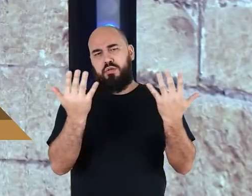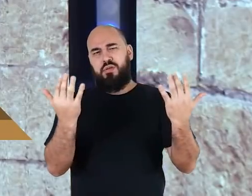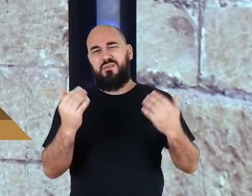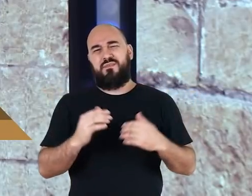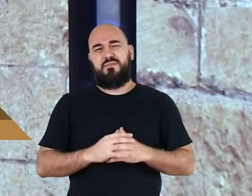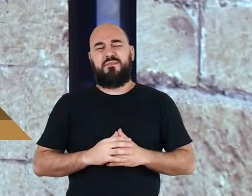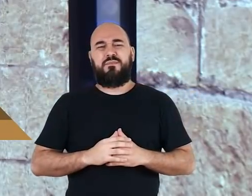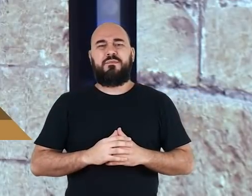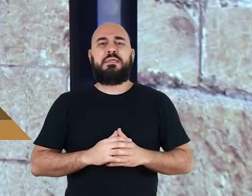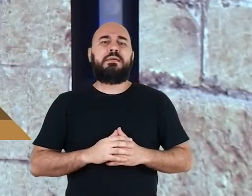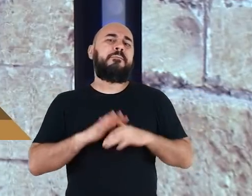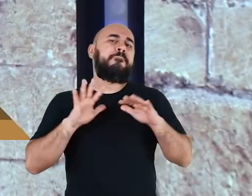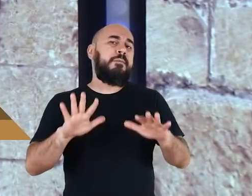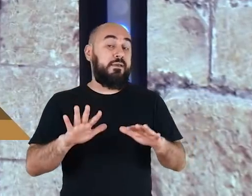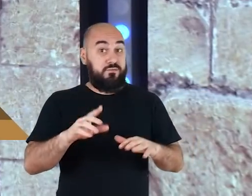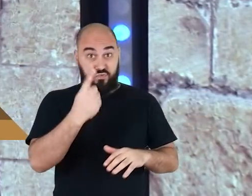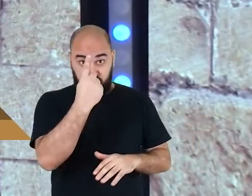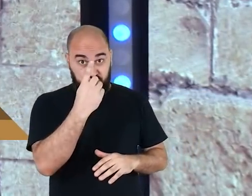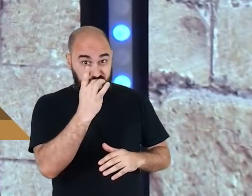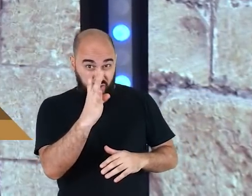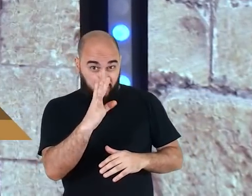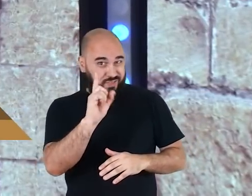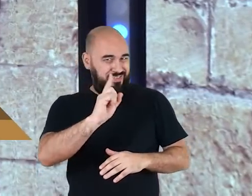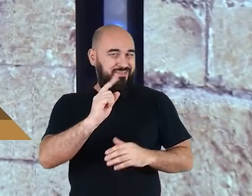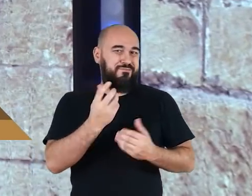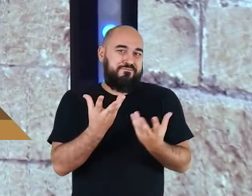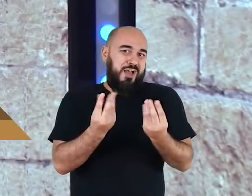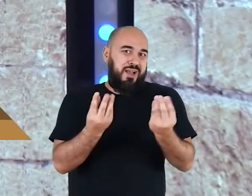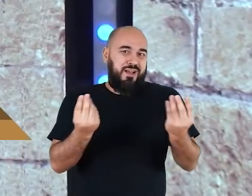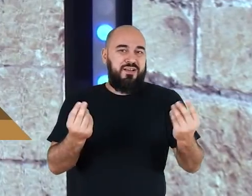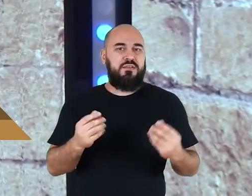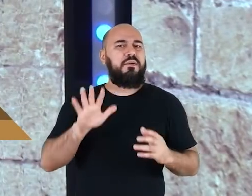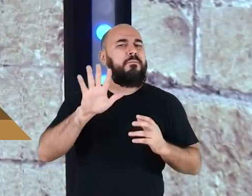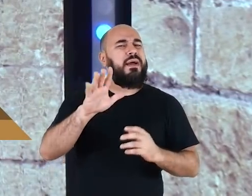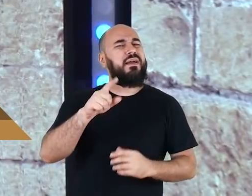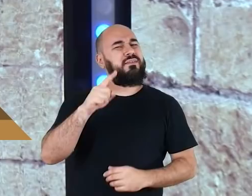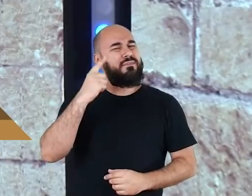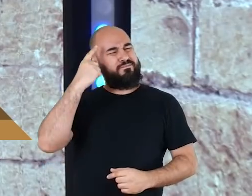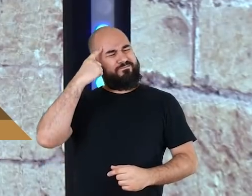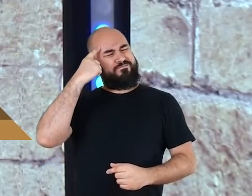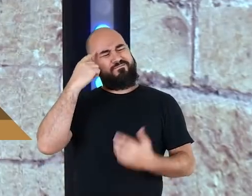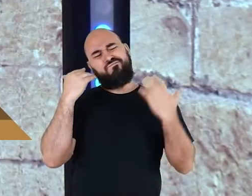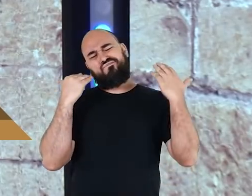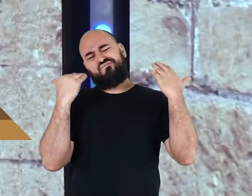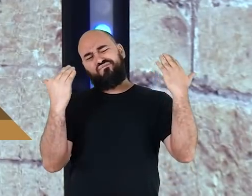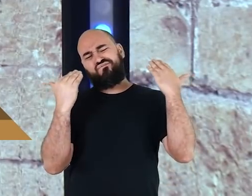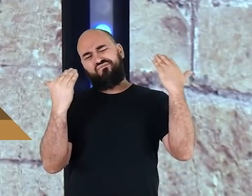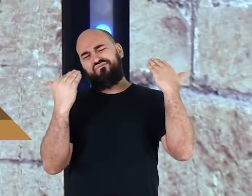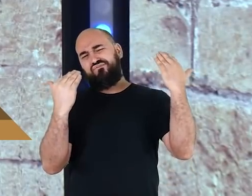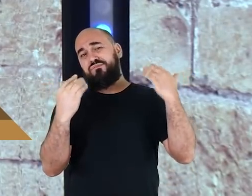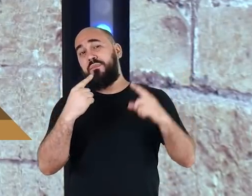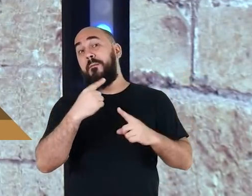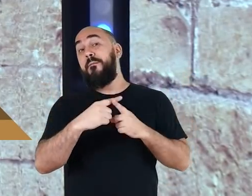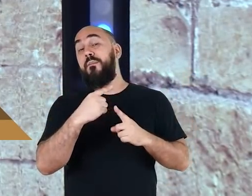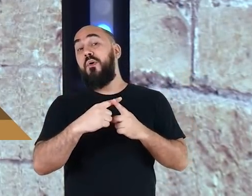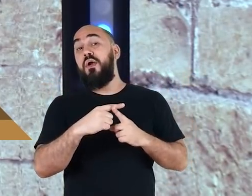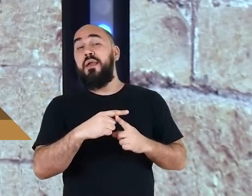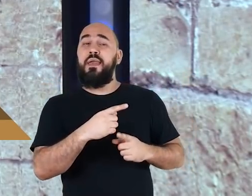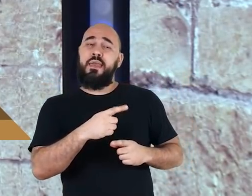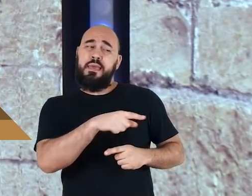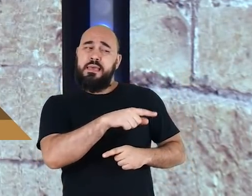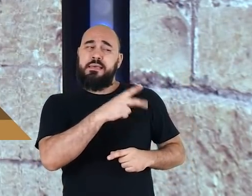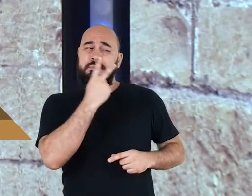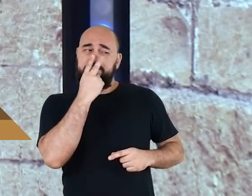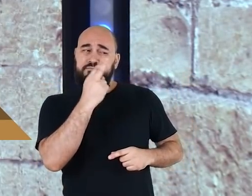melhor, os jardins suspensos da Babilônia. Agora, tudo isso também foi posto como sendo uma lenda ou caiu por